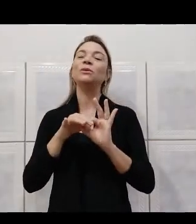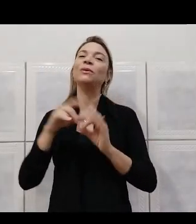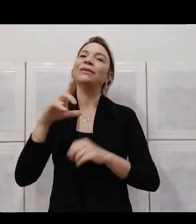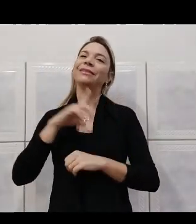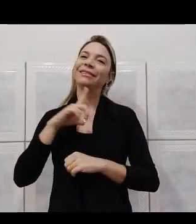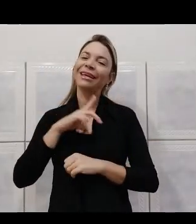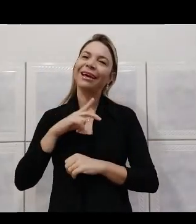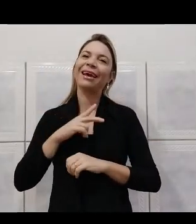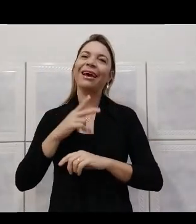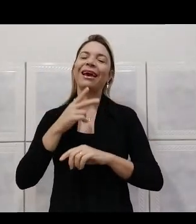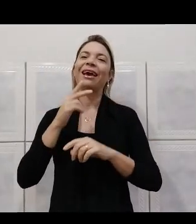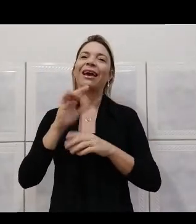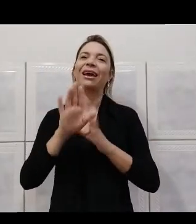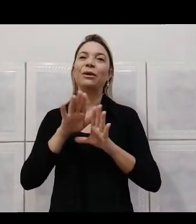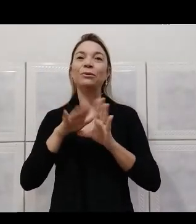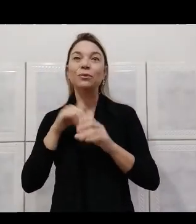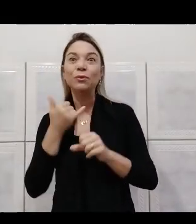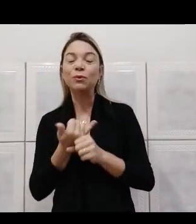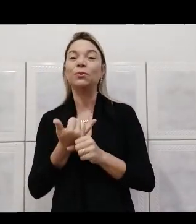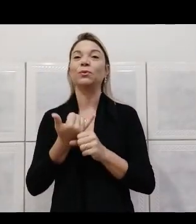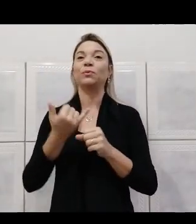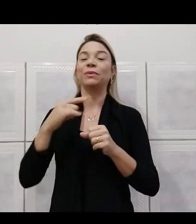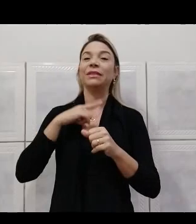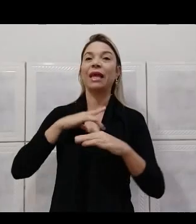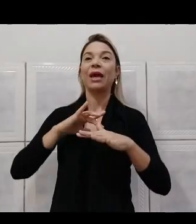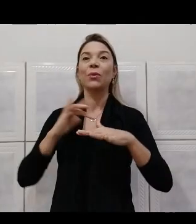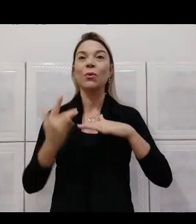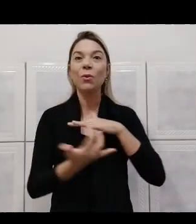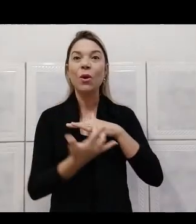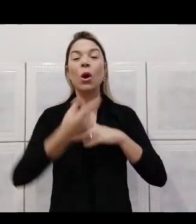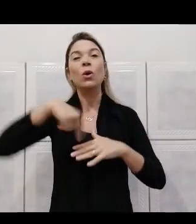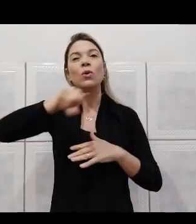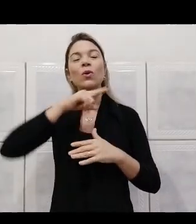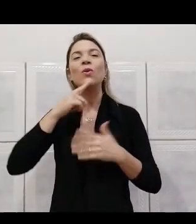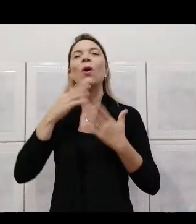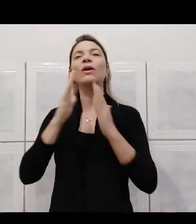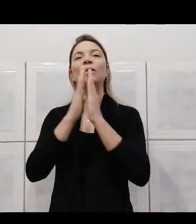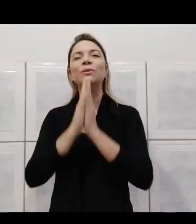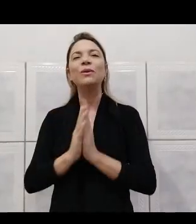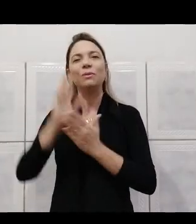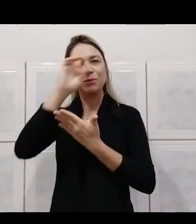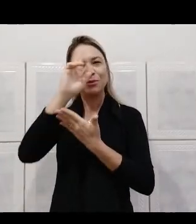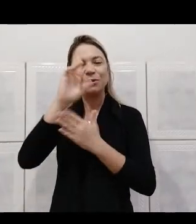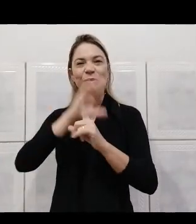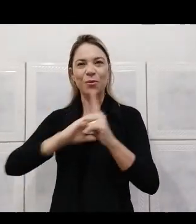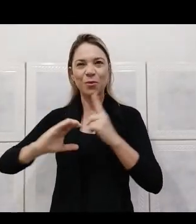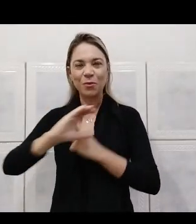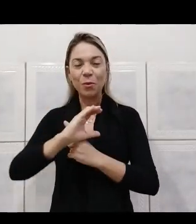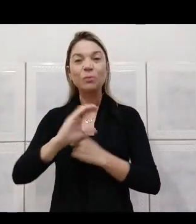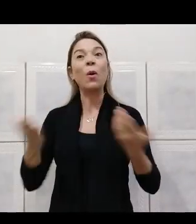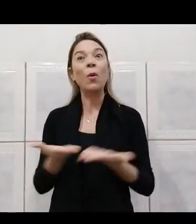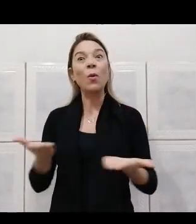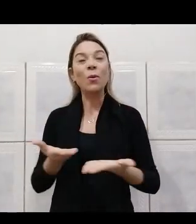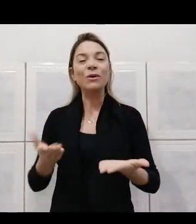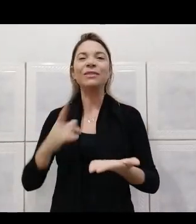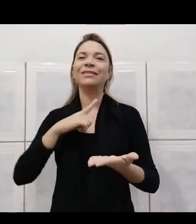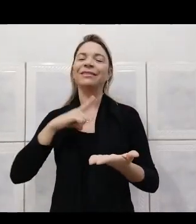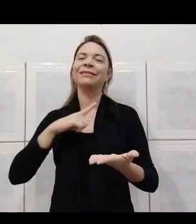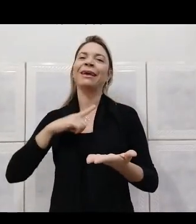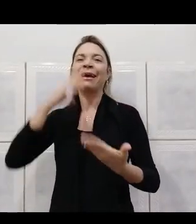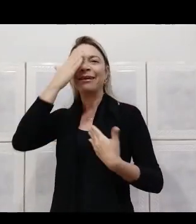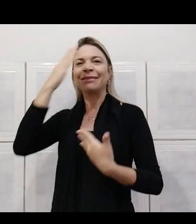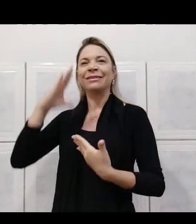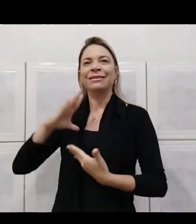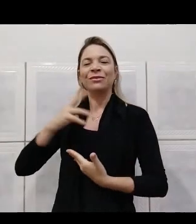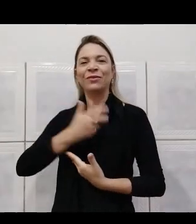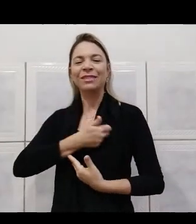que hoje, além de todos os motivos que já temos para adorar o Senhor, pela vida, pela salvação, pela família,